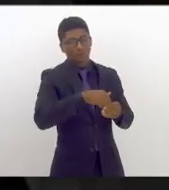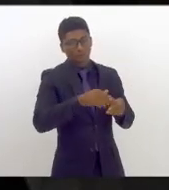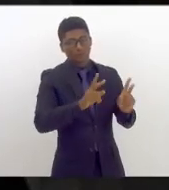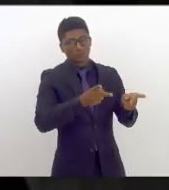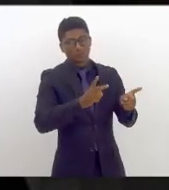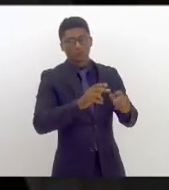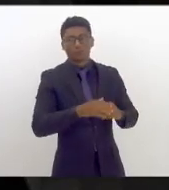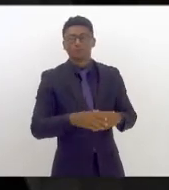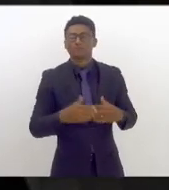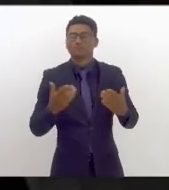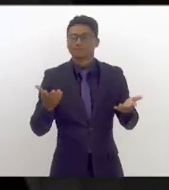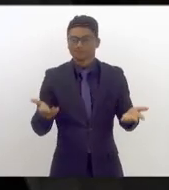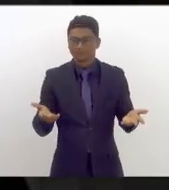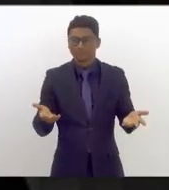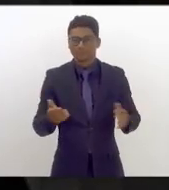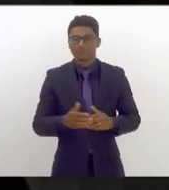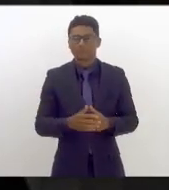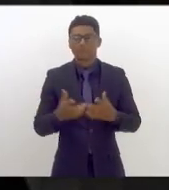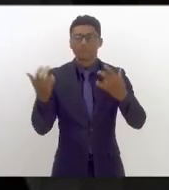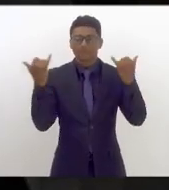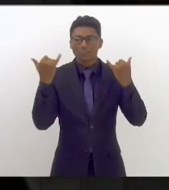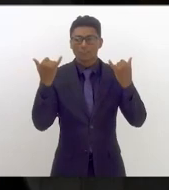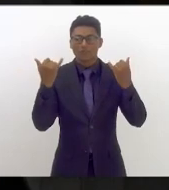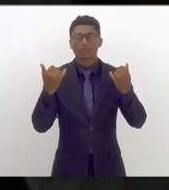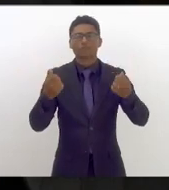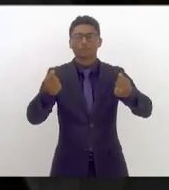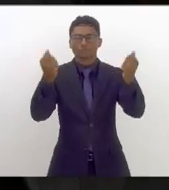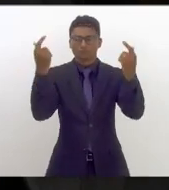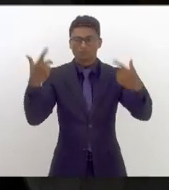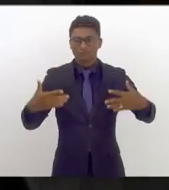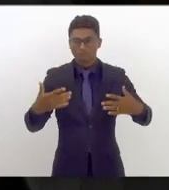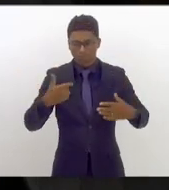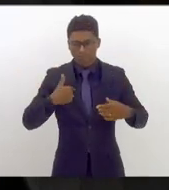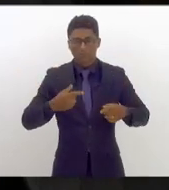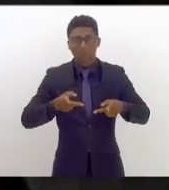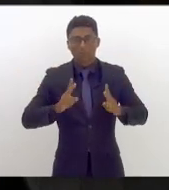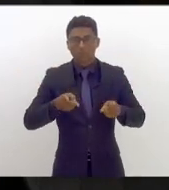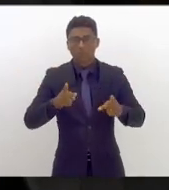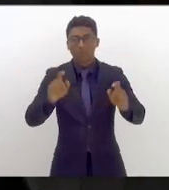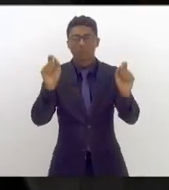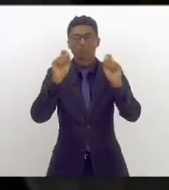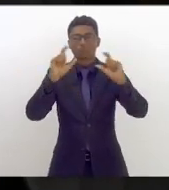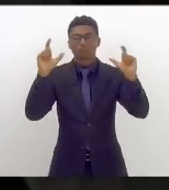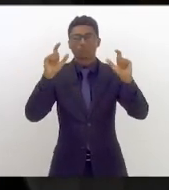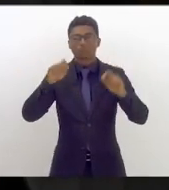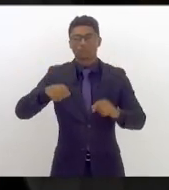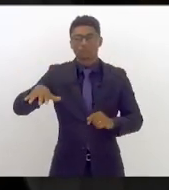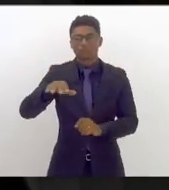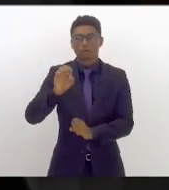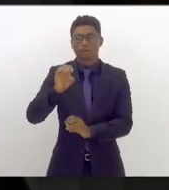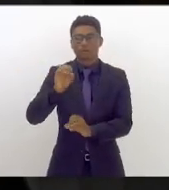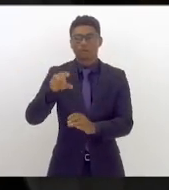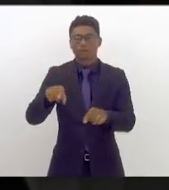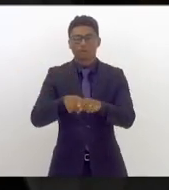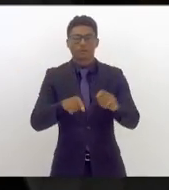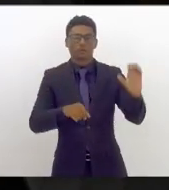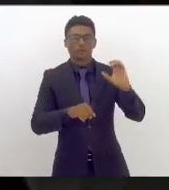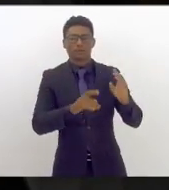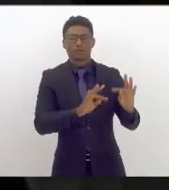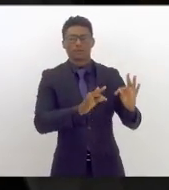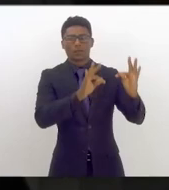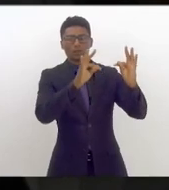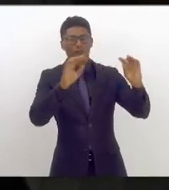restituir esses elementos de informação, vigilante que estou sempre em relação à pauta da educação e à pauta da ciência e tecnologia,